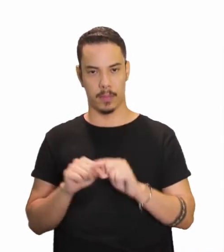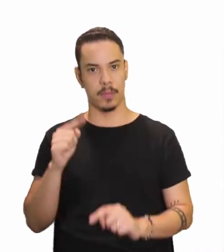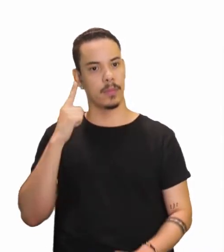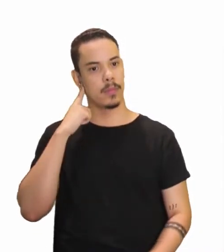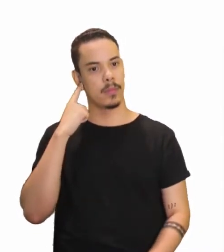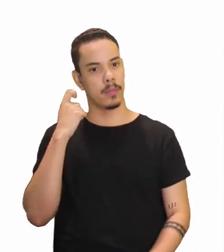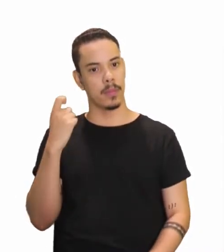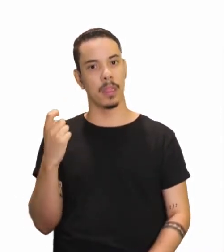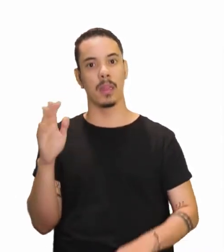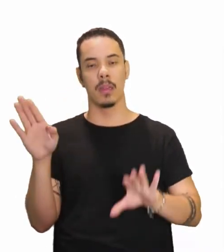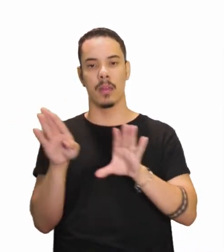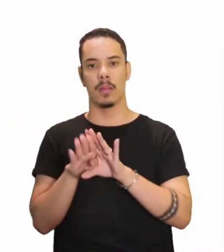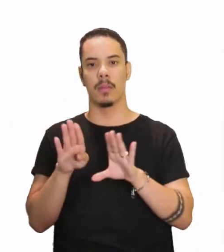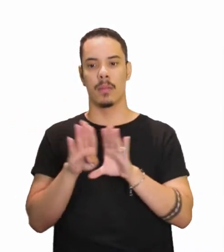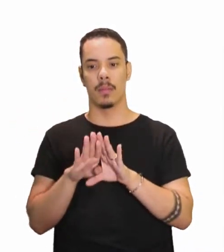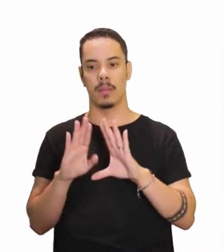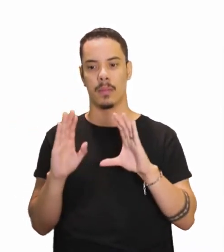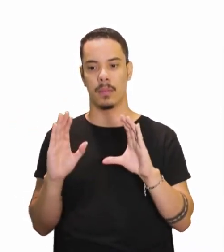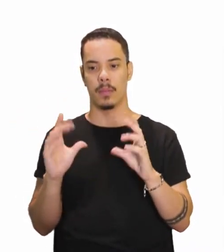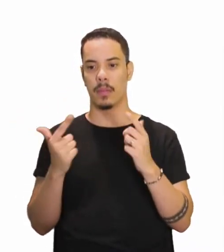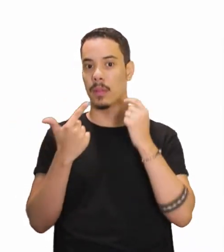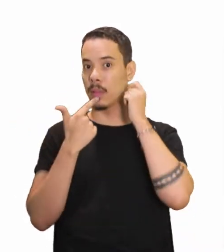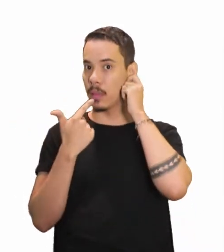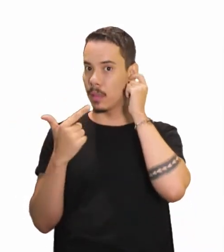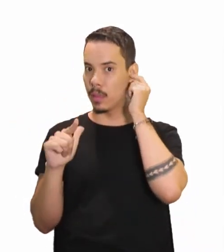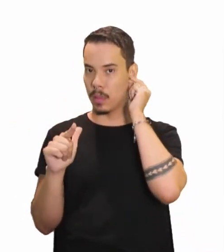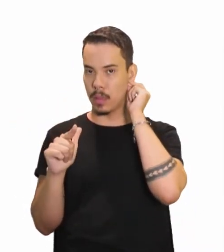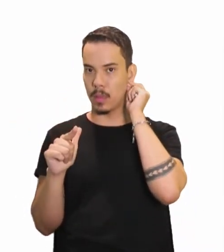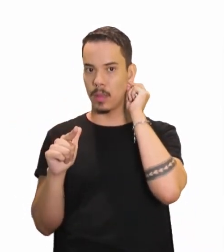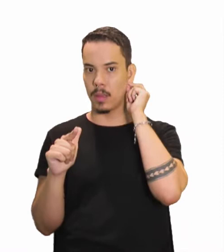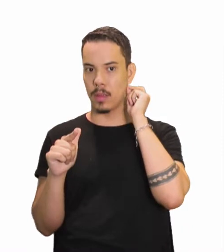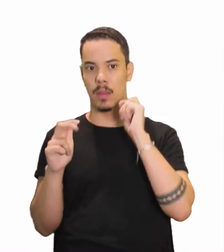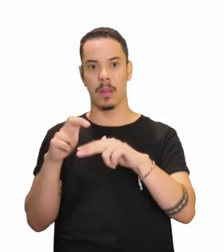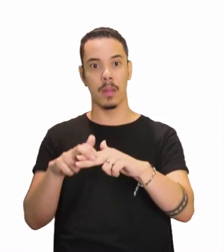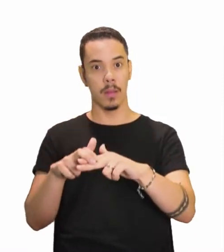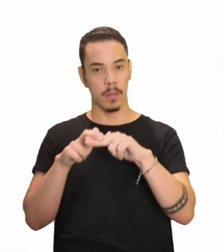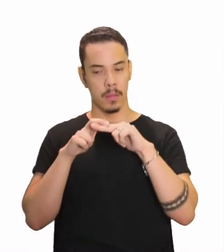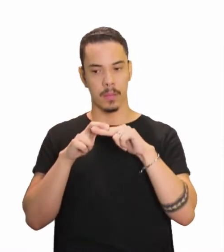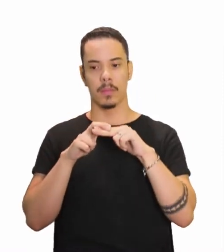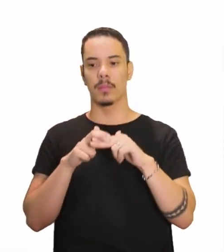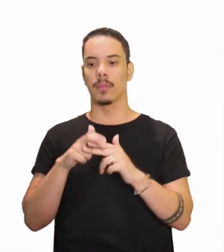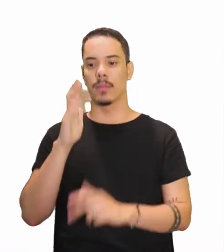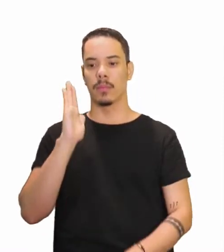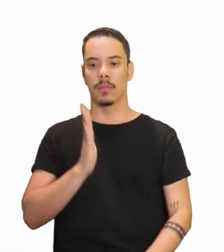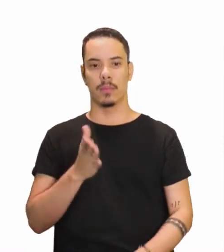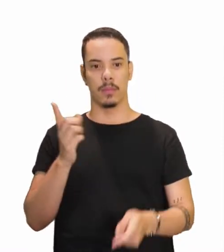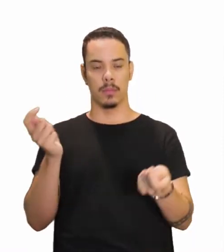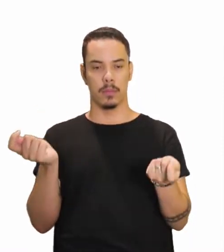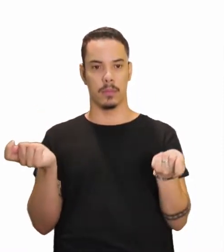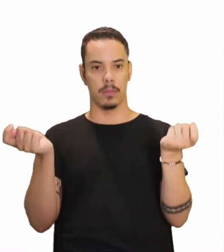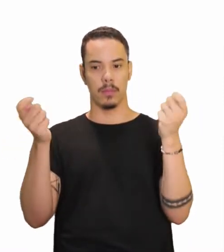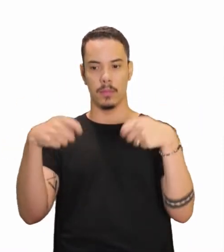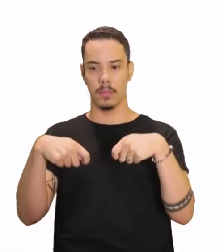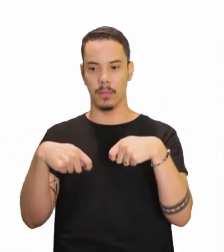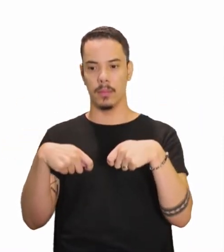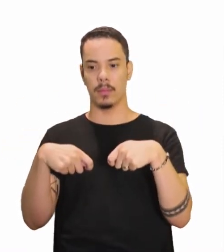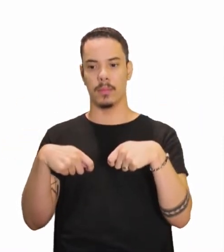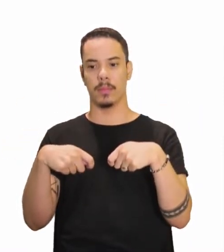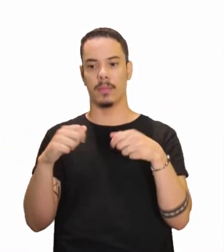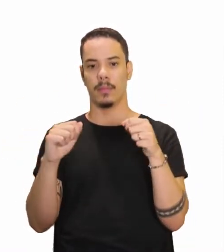E aí é claro que da língua, né, gente? E esses fonemas, eles aí são capazes